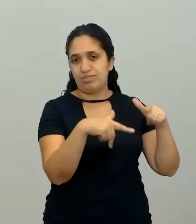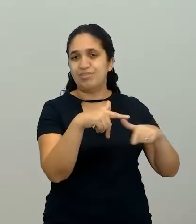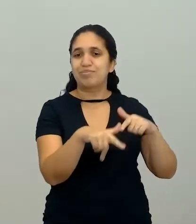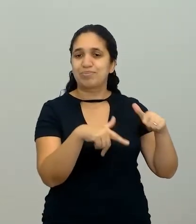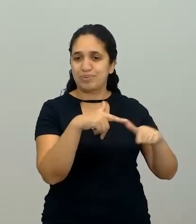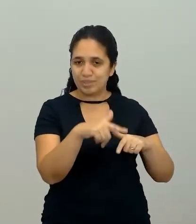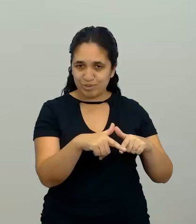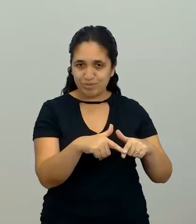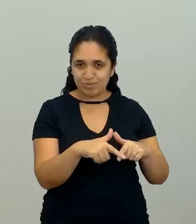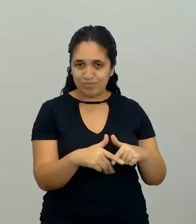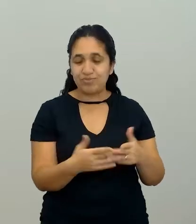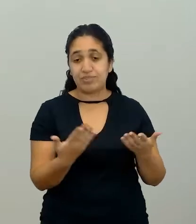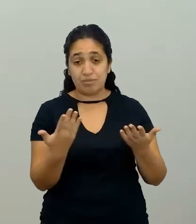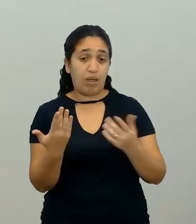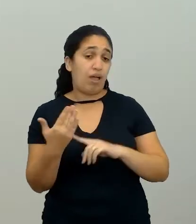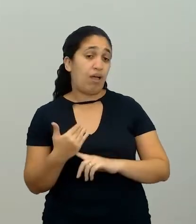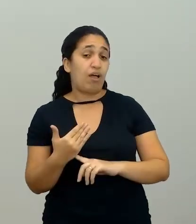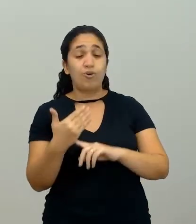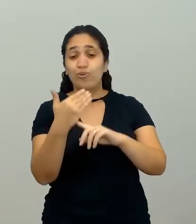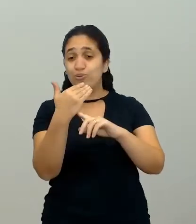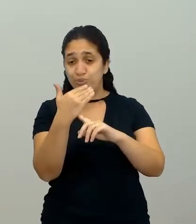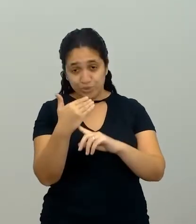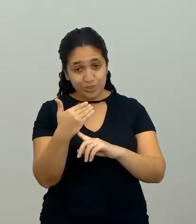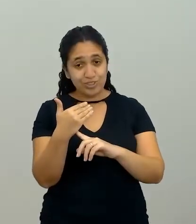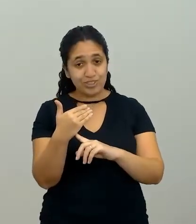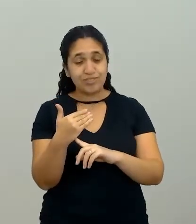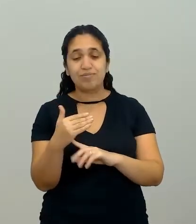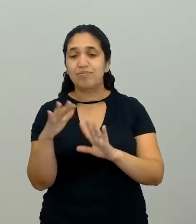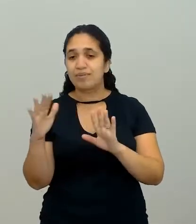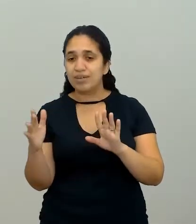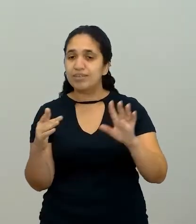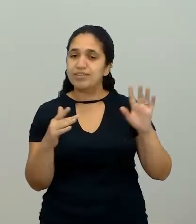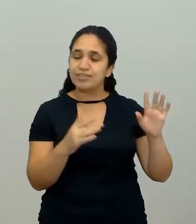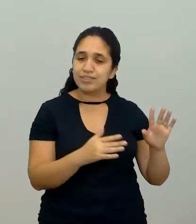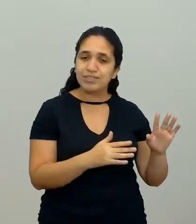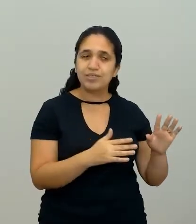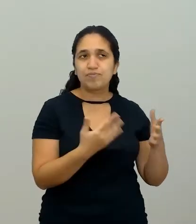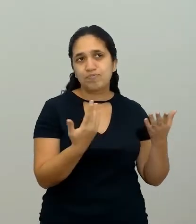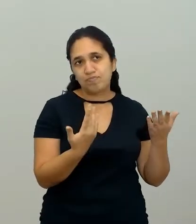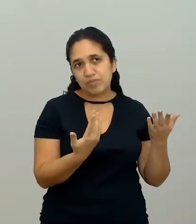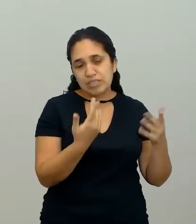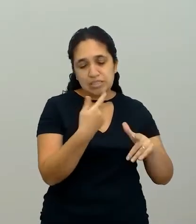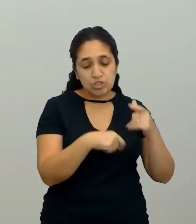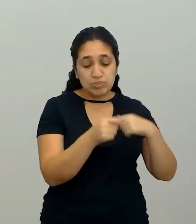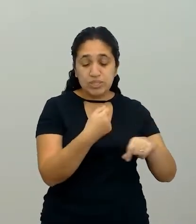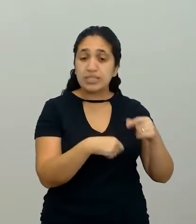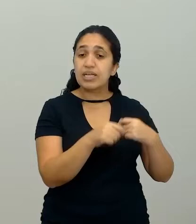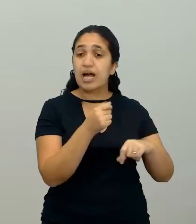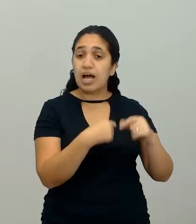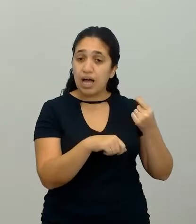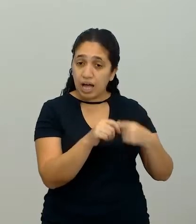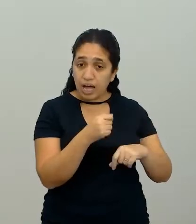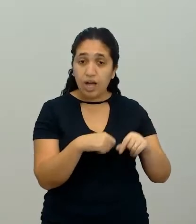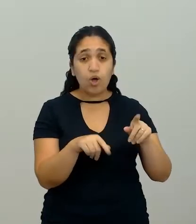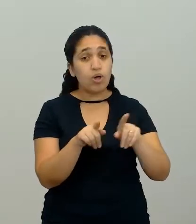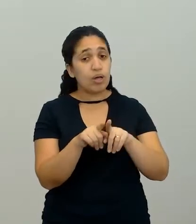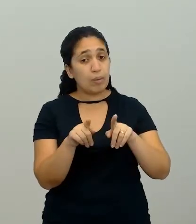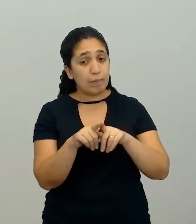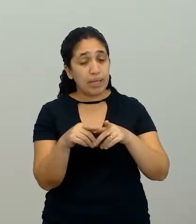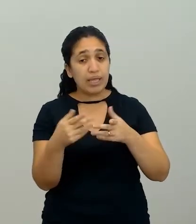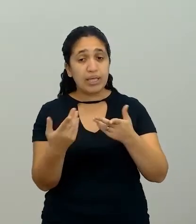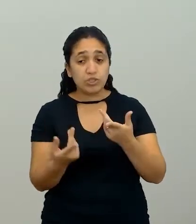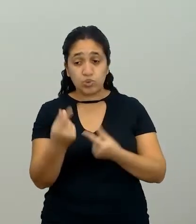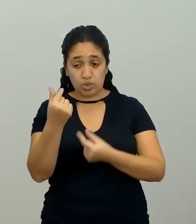estamos falando aí também de tecnologias, mas estamos falando também da questão da administração e também da administração no